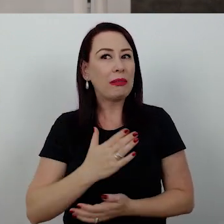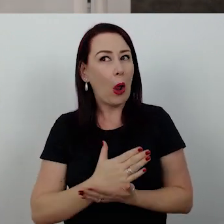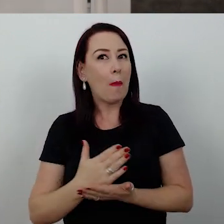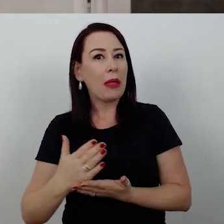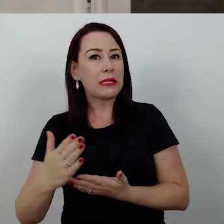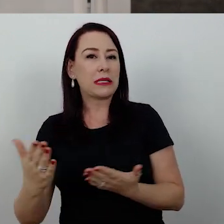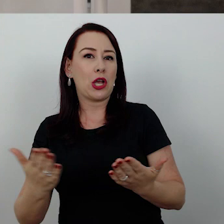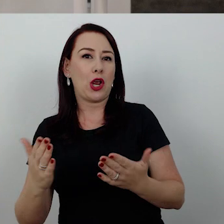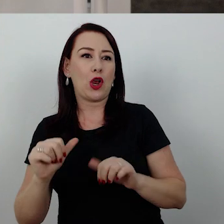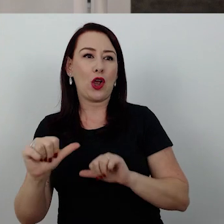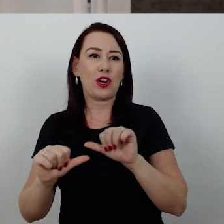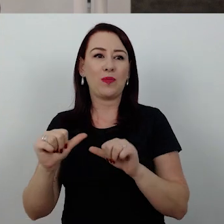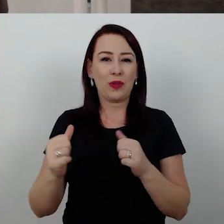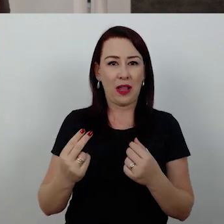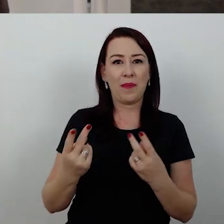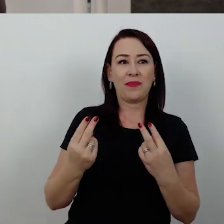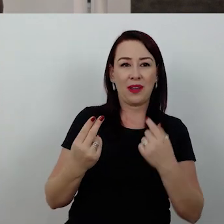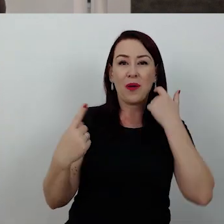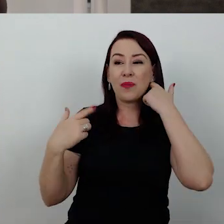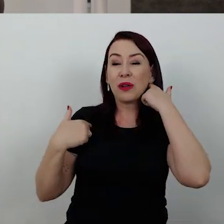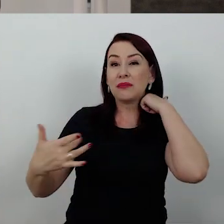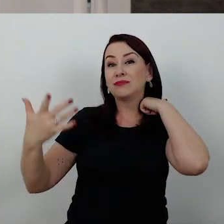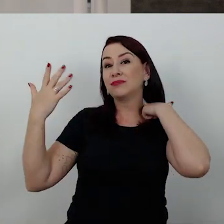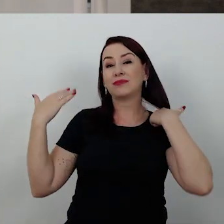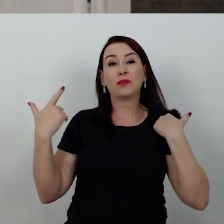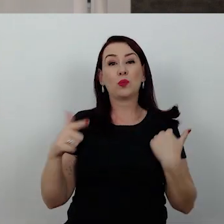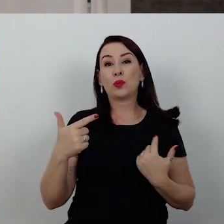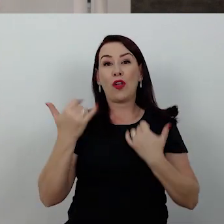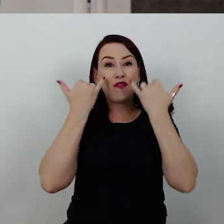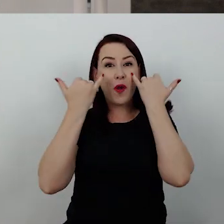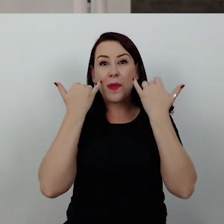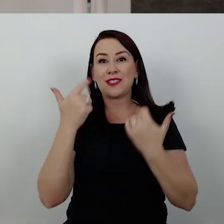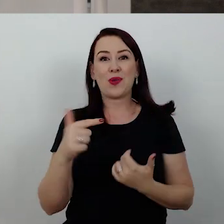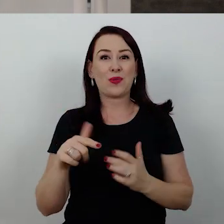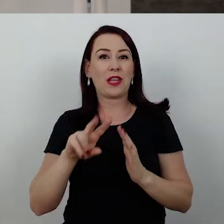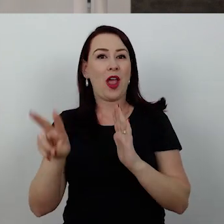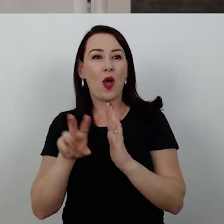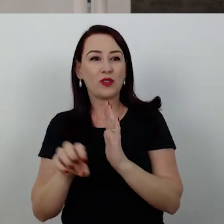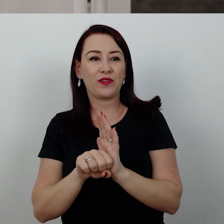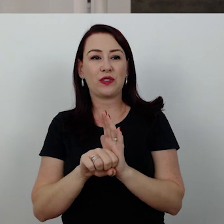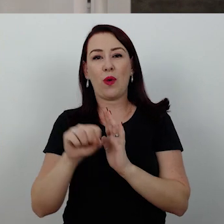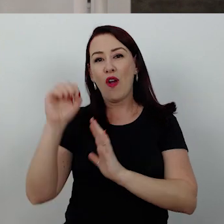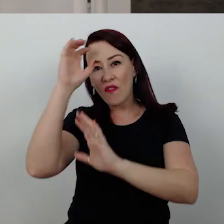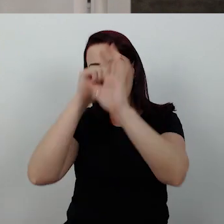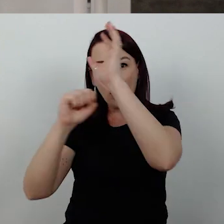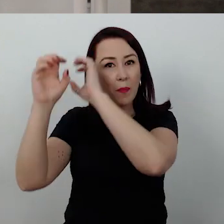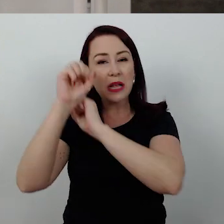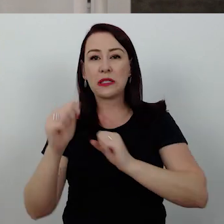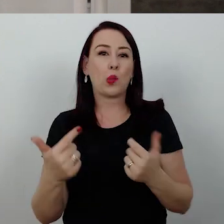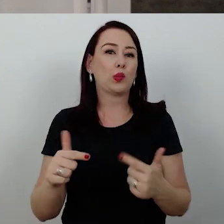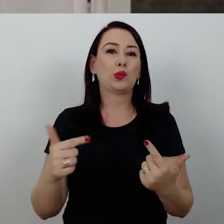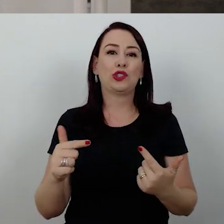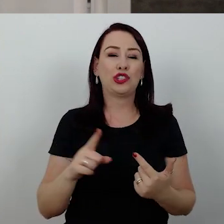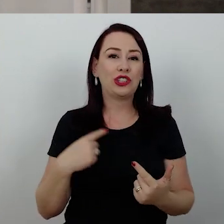rumo agora. Porque isso que a Tami falou, realmente, da nossa formação. A gente tem pouca formação, né? Audiovisual, desse lugar mesmo